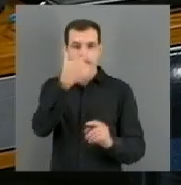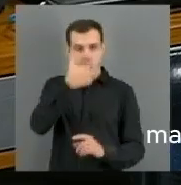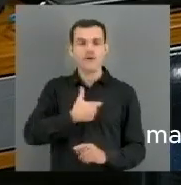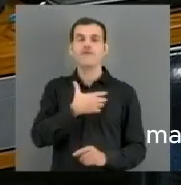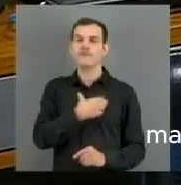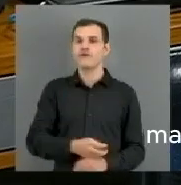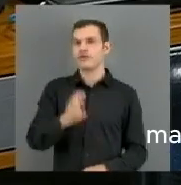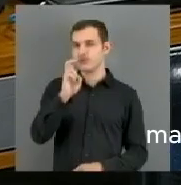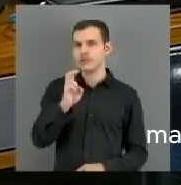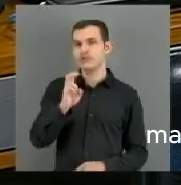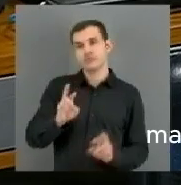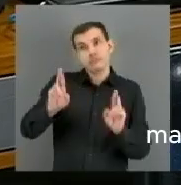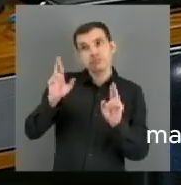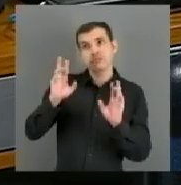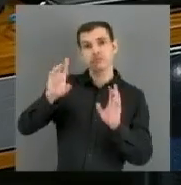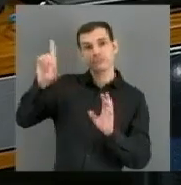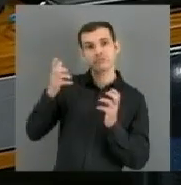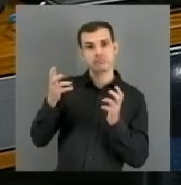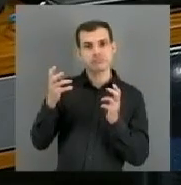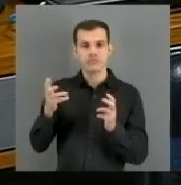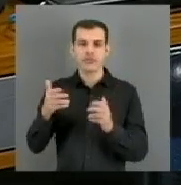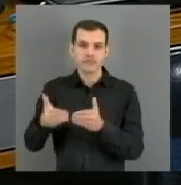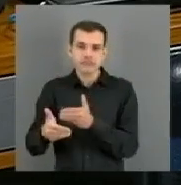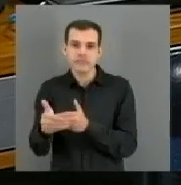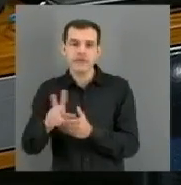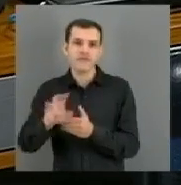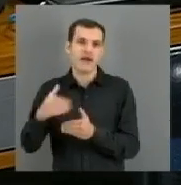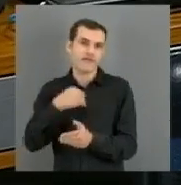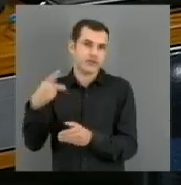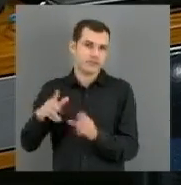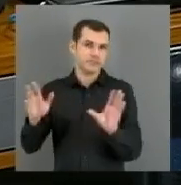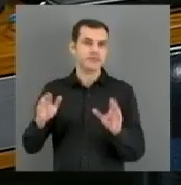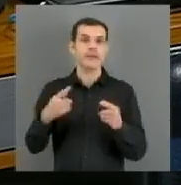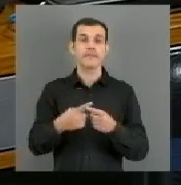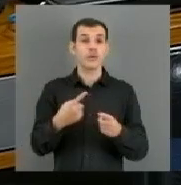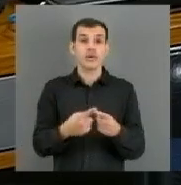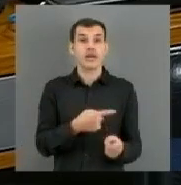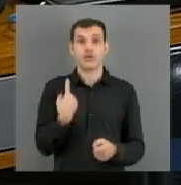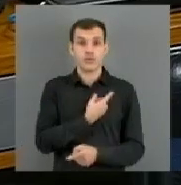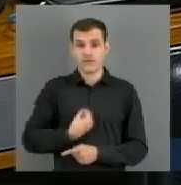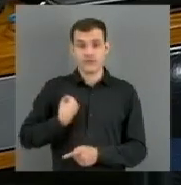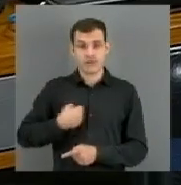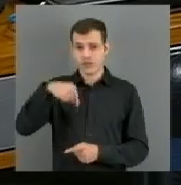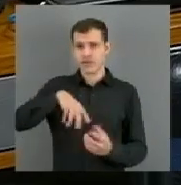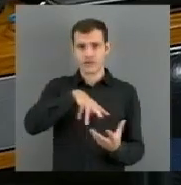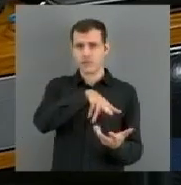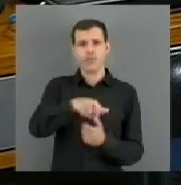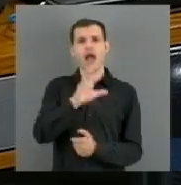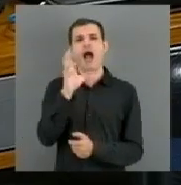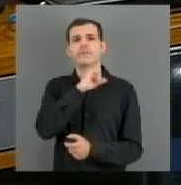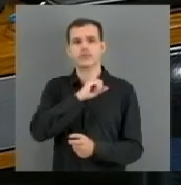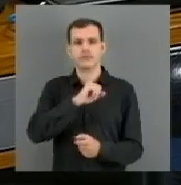netos, mas eu me preocupo, porque a gente vai embora, a gente passa rápido. Nossa vida aqui na Terra é um sopro, mas eles vão